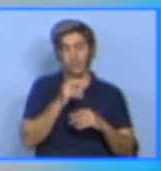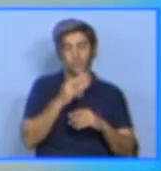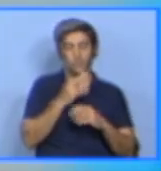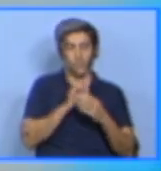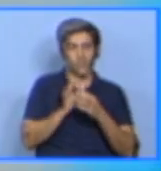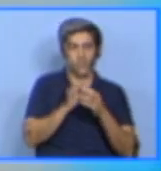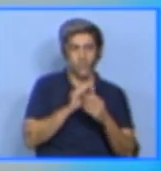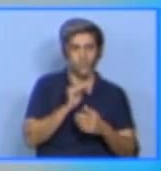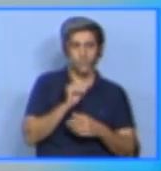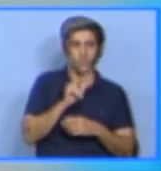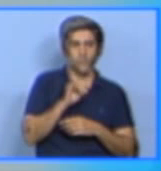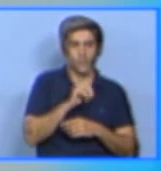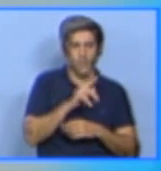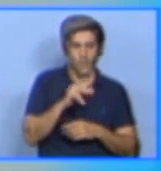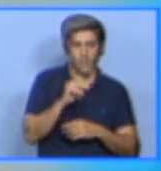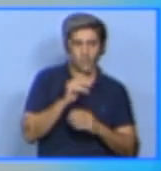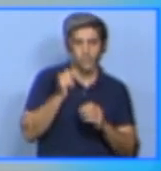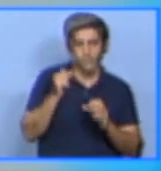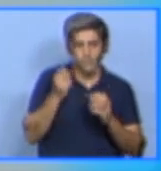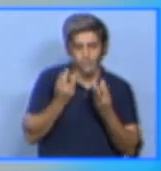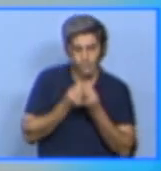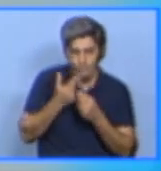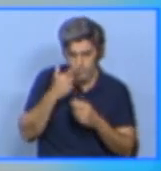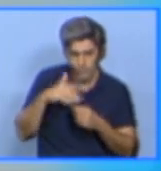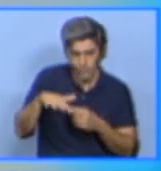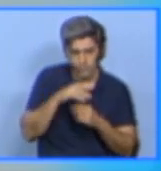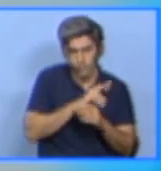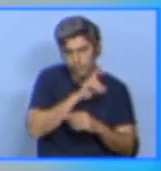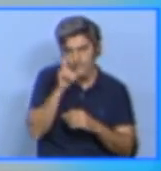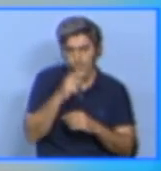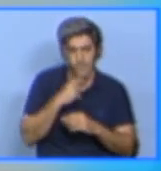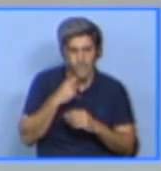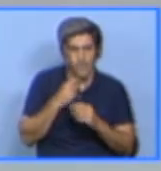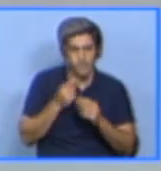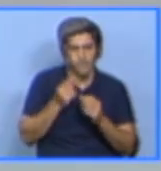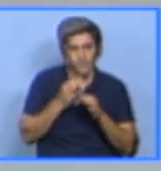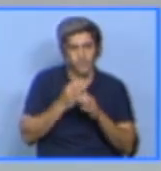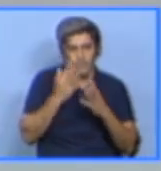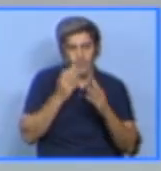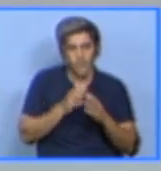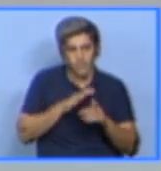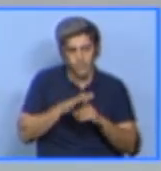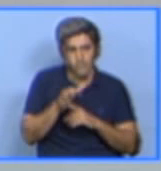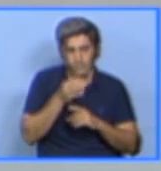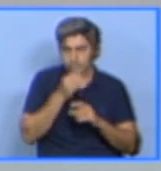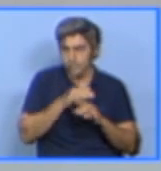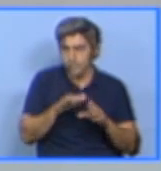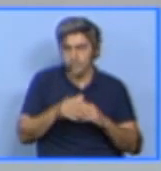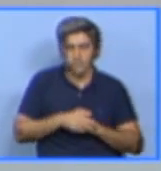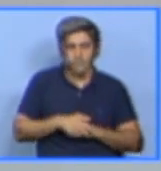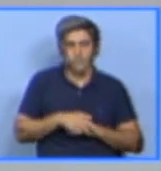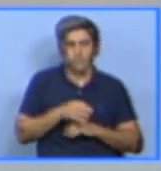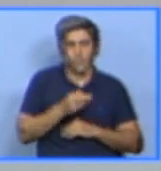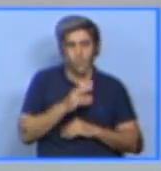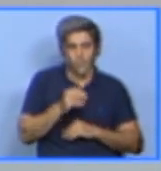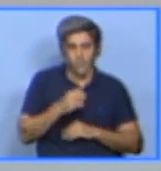com os seus pastores que agora se reúnem justamente para celebrar esta... Aqueles povos sentem a